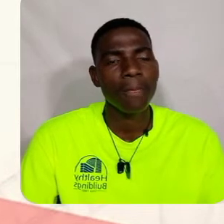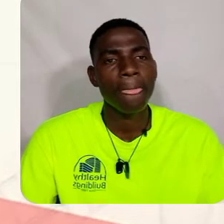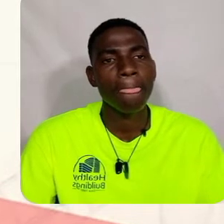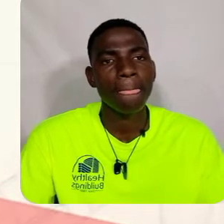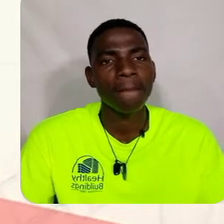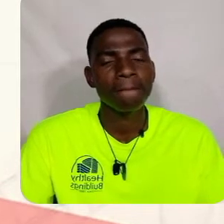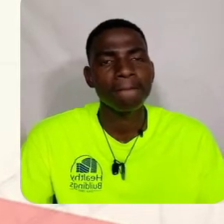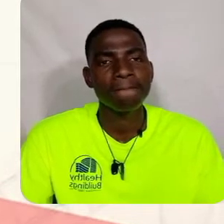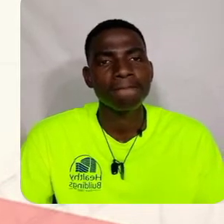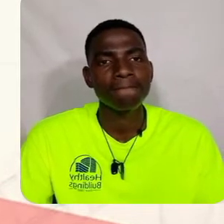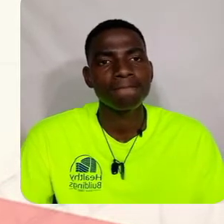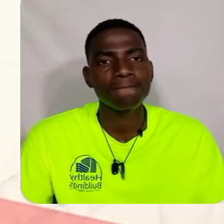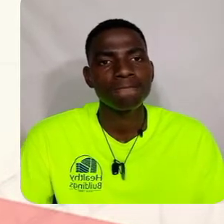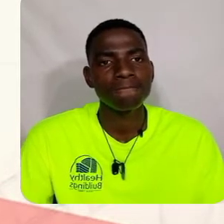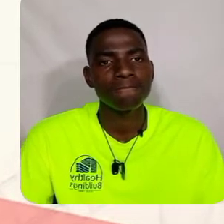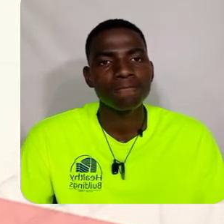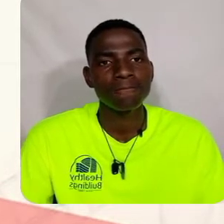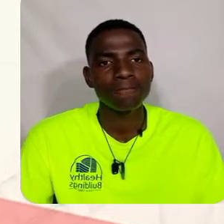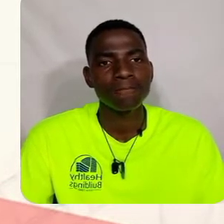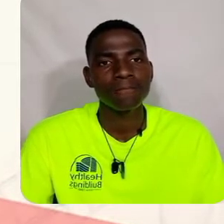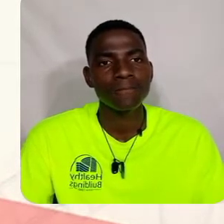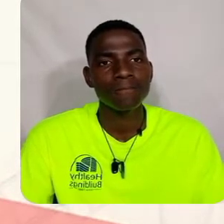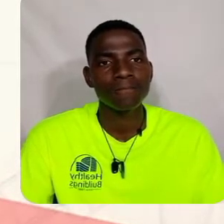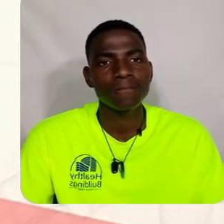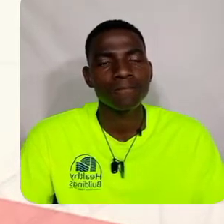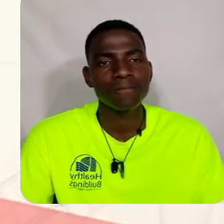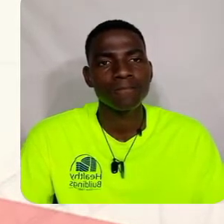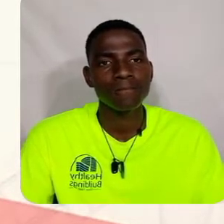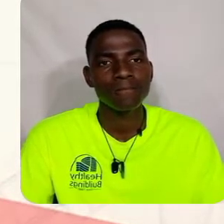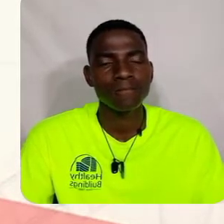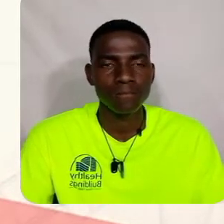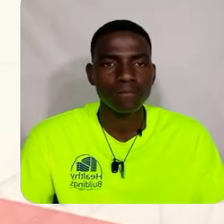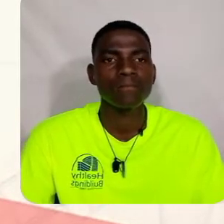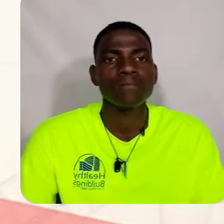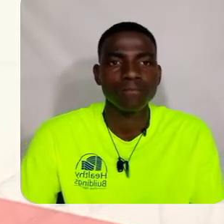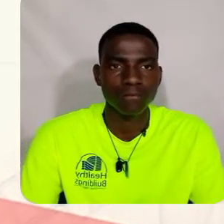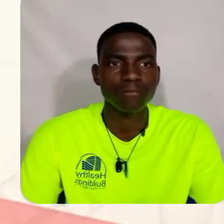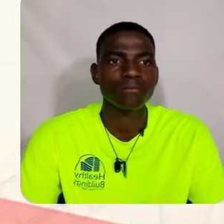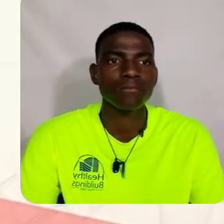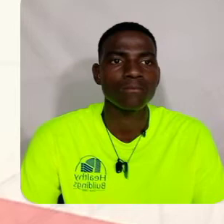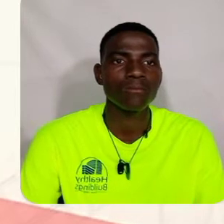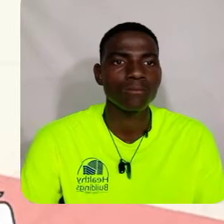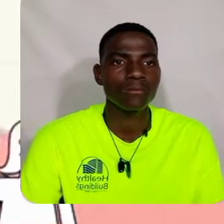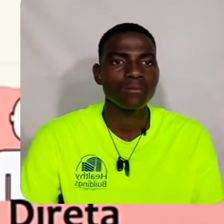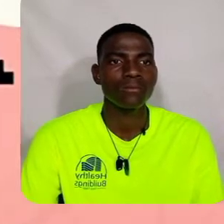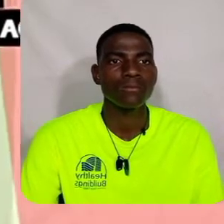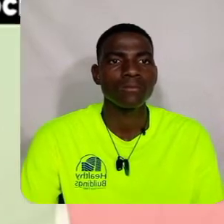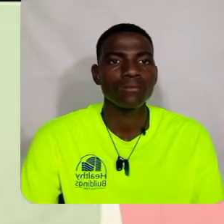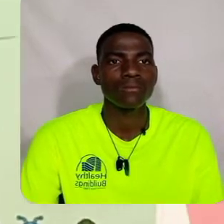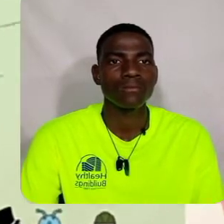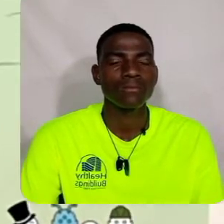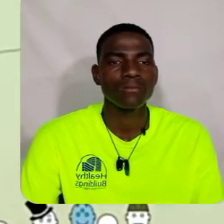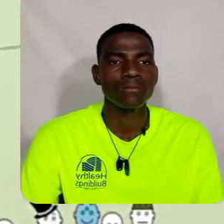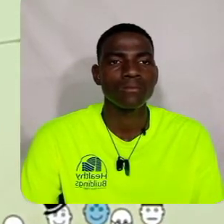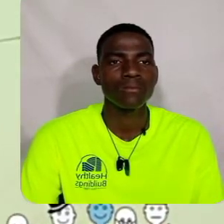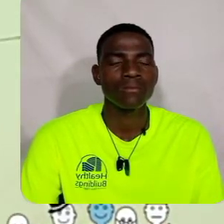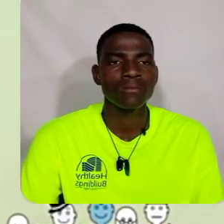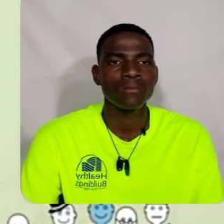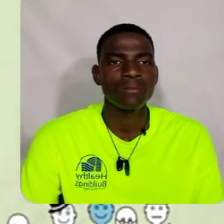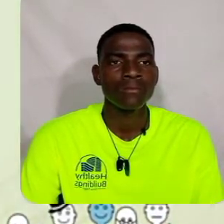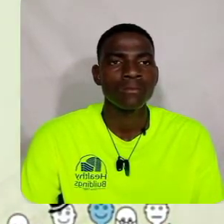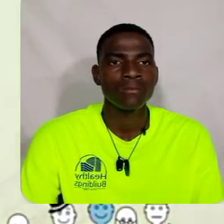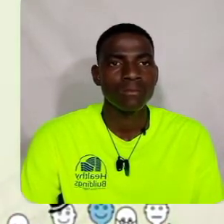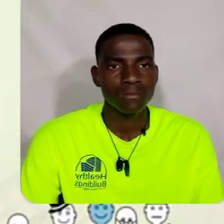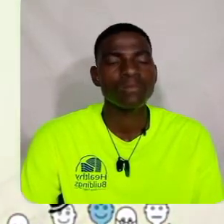Essas pessoas são escolhidas através das eleições. E, teoricamente, seguindo algumas regras, qualquer brasileiro ou brasileira pode